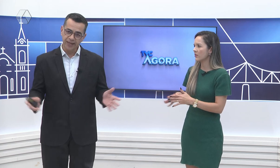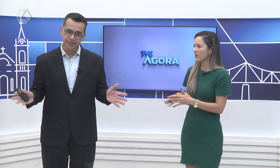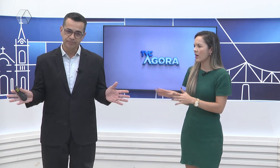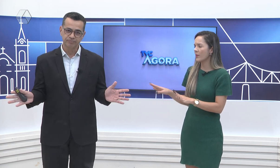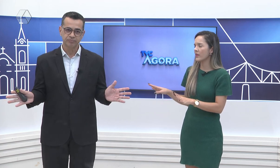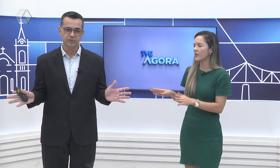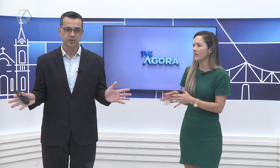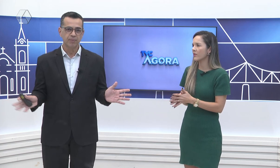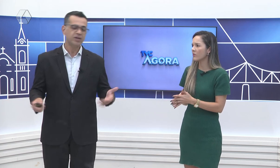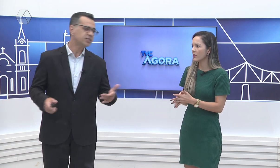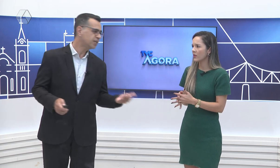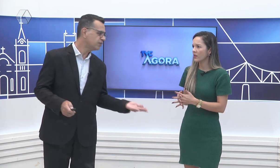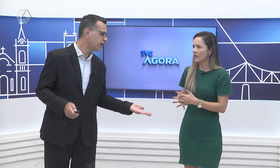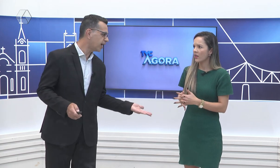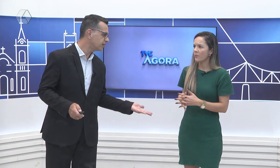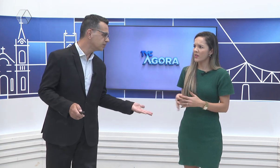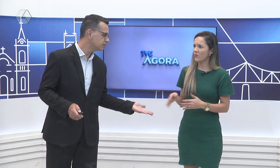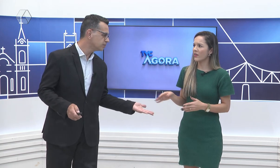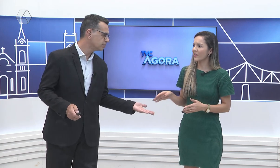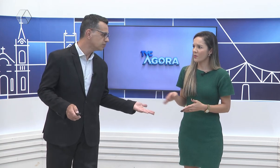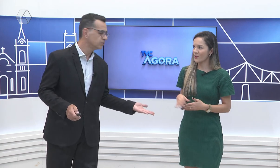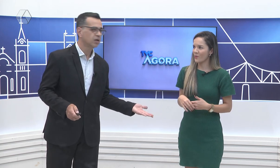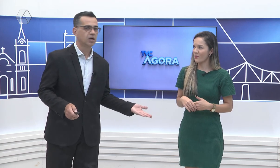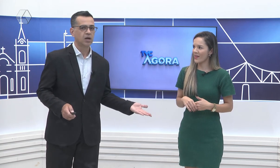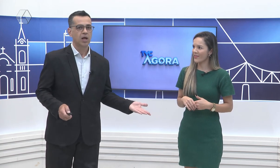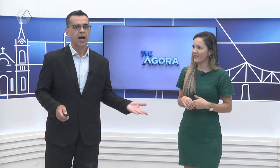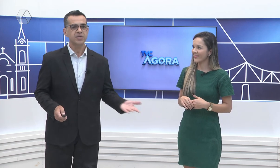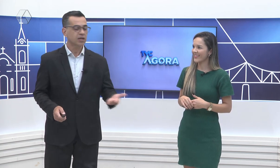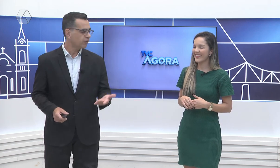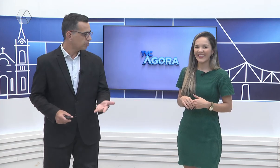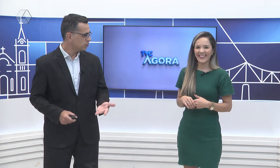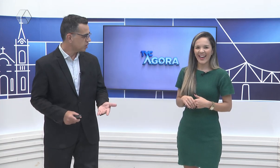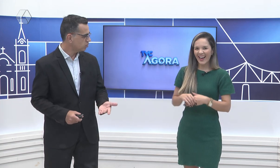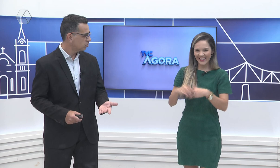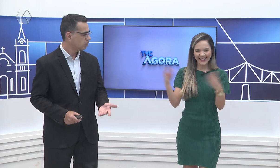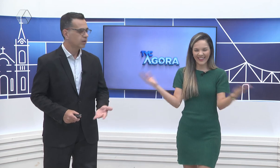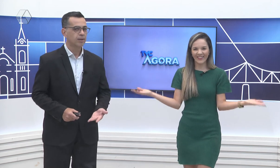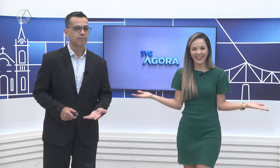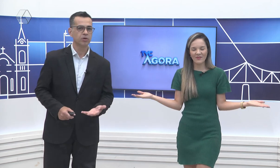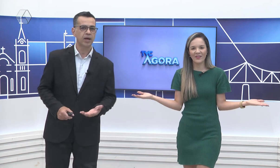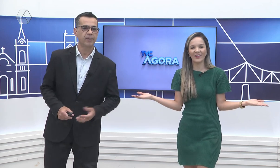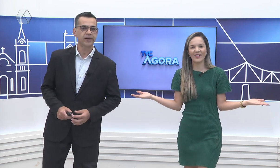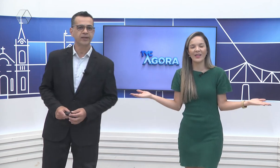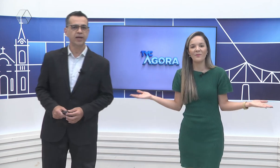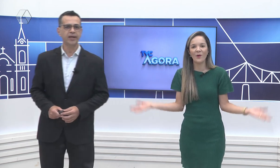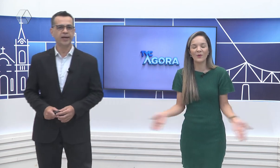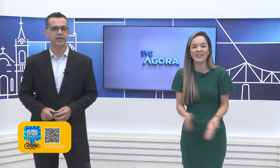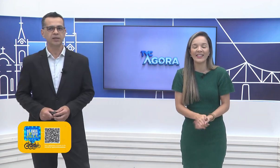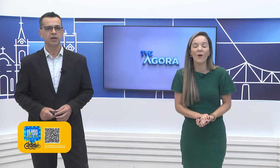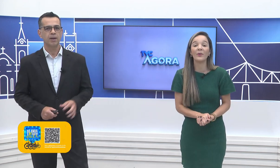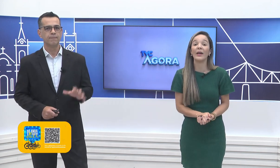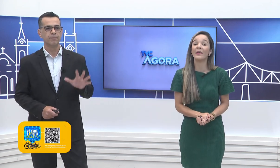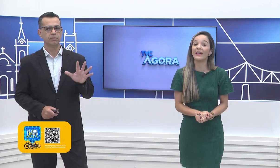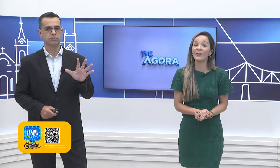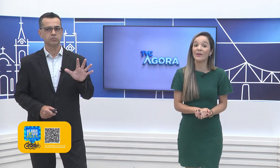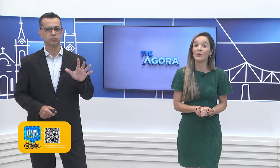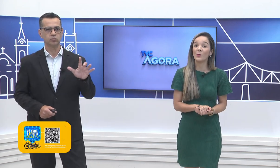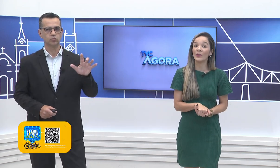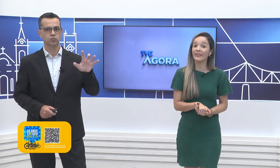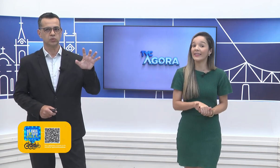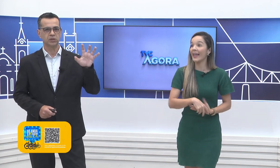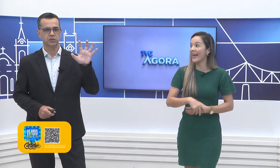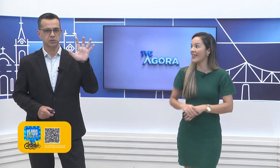mas calma aí. Mas a gente tem que falar. Mas vamos falar da promoção primeiro? Ah, você quer falar da promoção? Ah, queria falar porque primeiro da nossa tem, promoção, hein? Porque amanhã nós